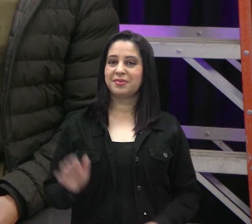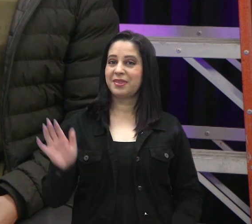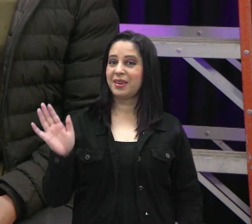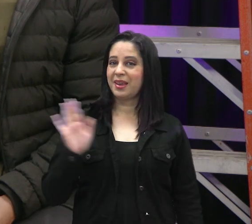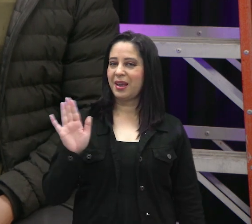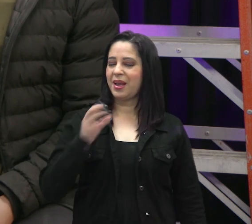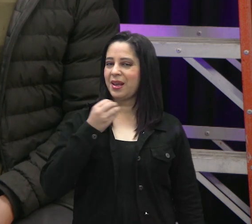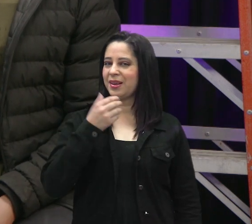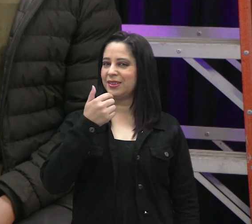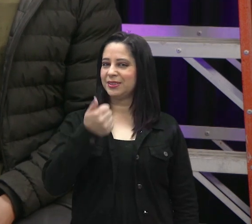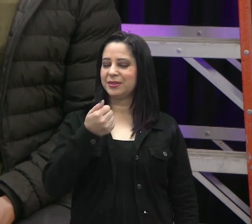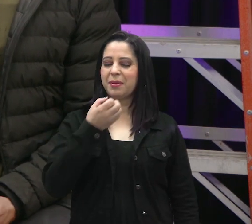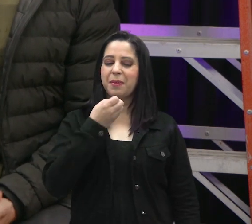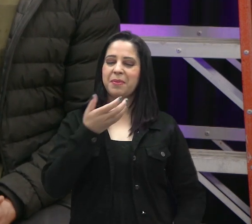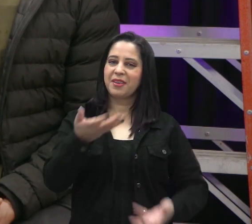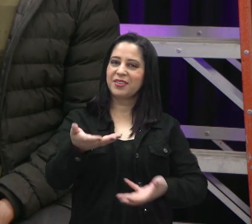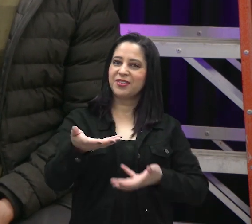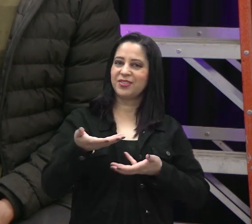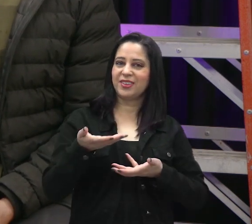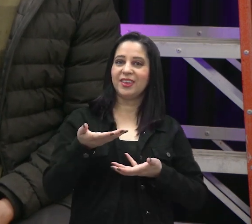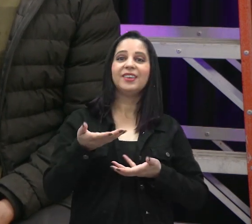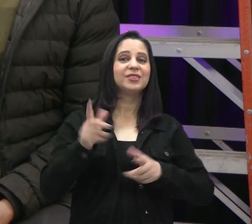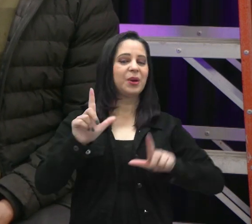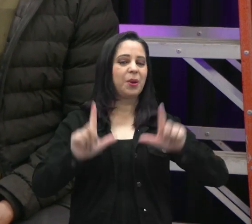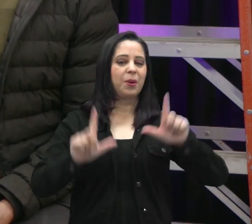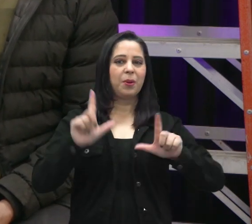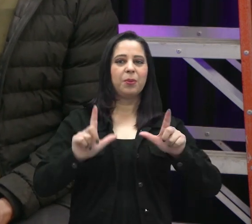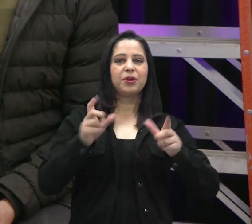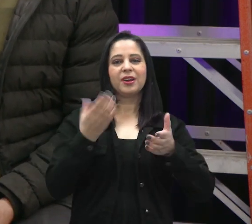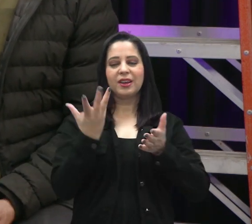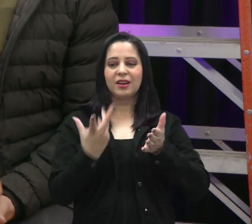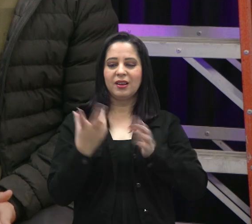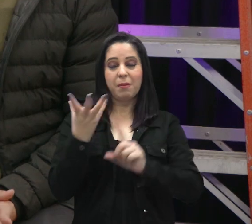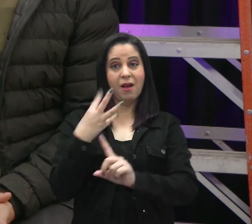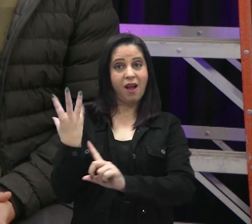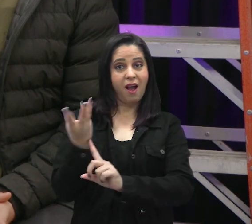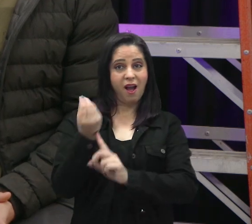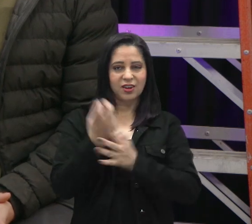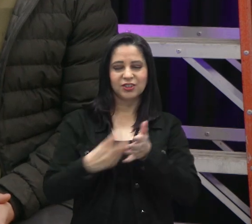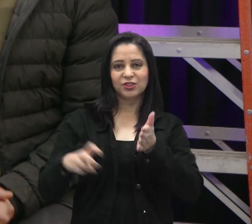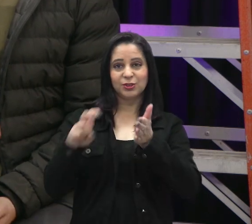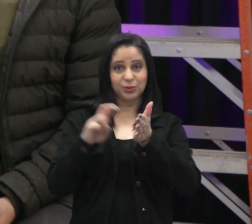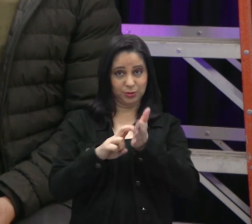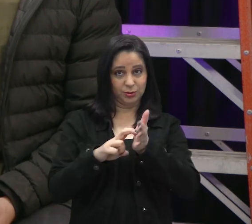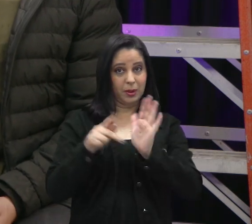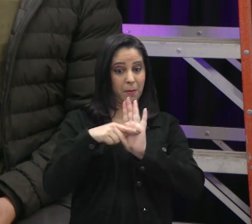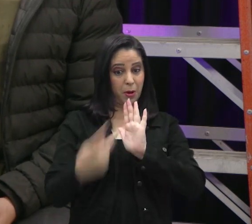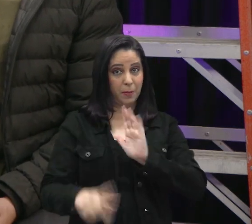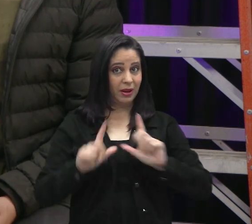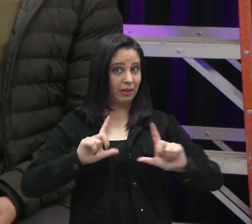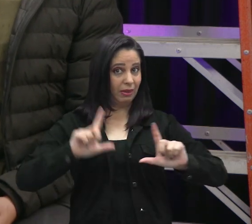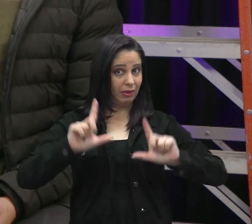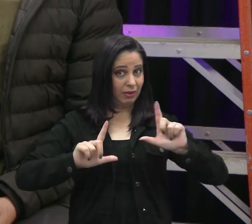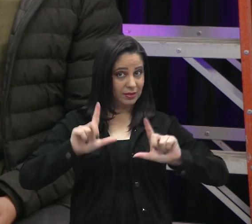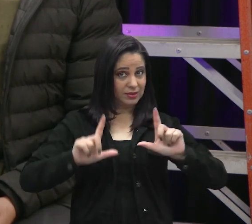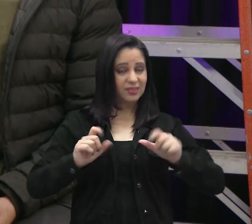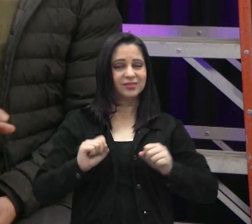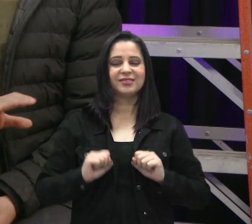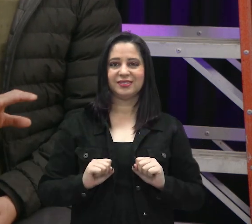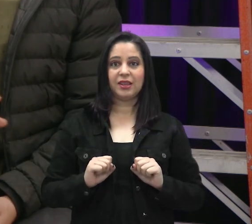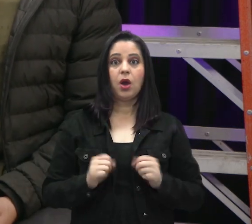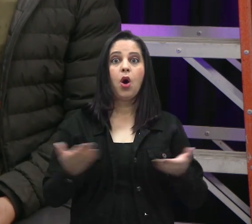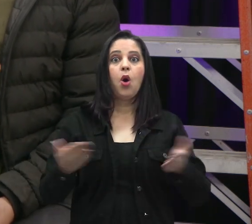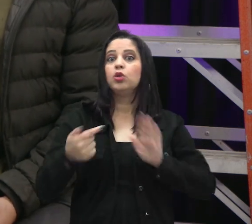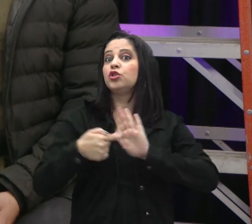Oi, gente, tudo bem por aí? Sejam muito bem-vindos a mais um Conexão Cultura aqui pela TV Câmara São José. E ó, hoje o programa vai